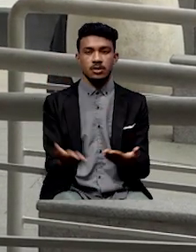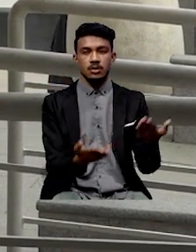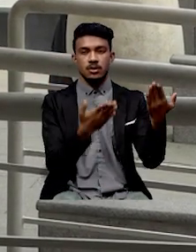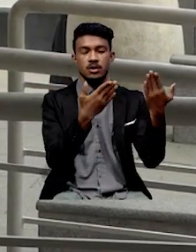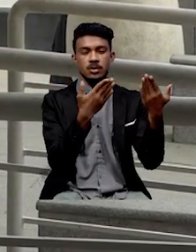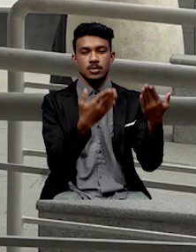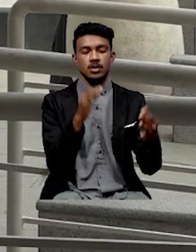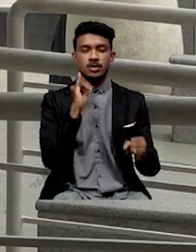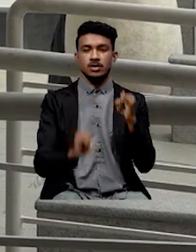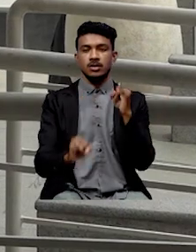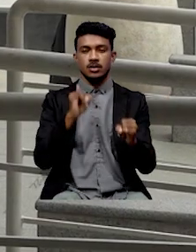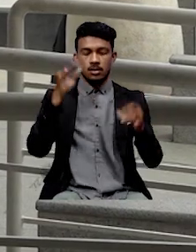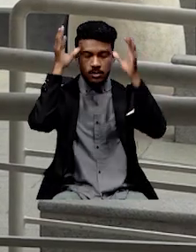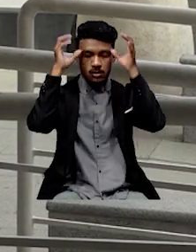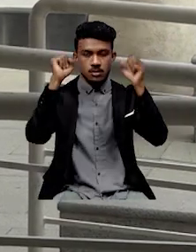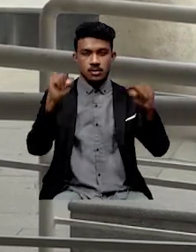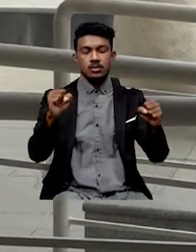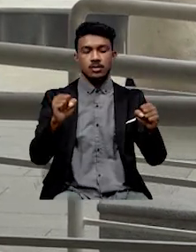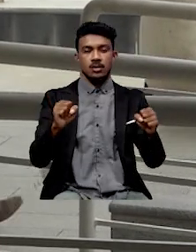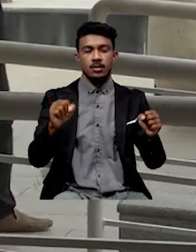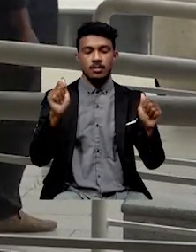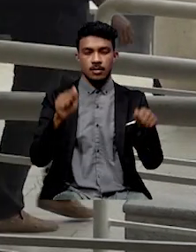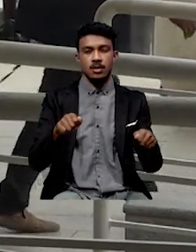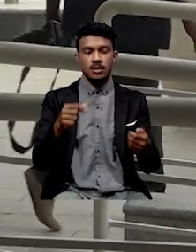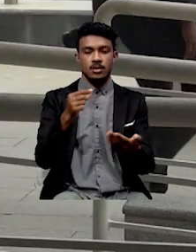gabinete jurídico presidente república hori retam